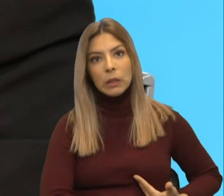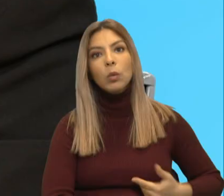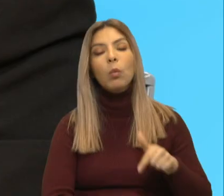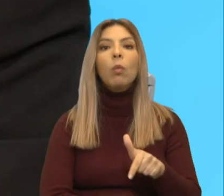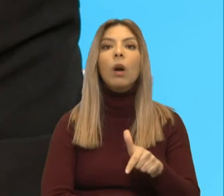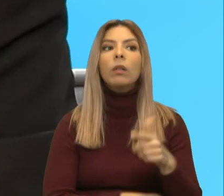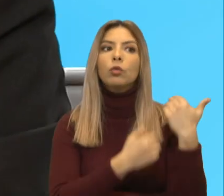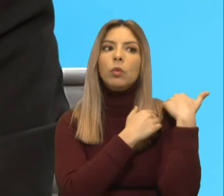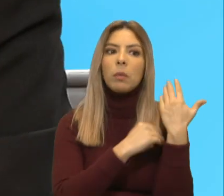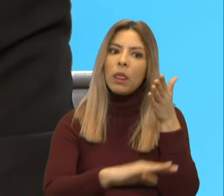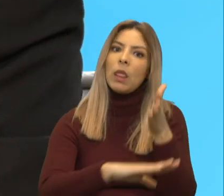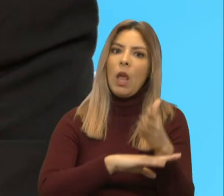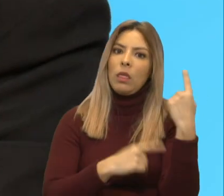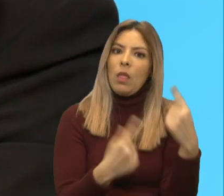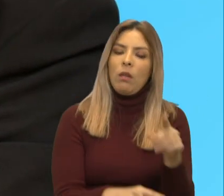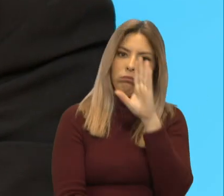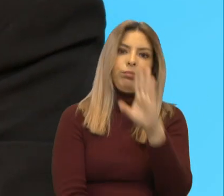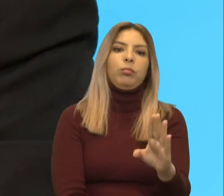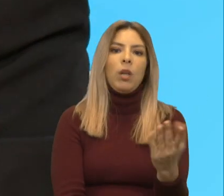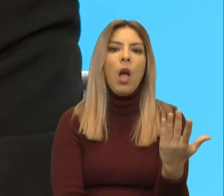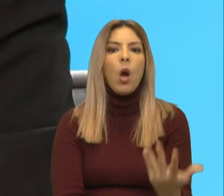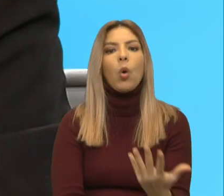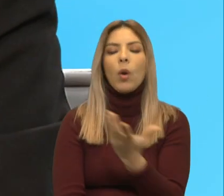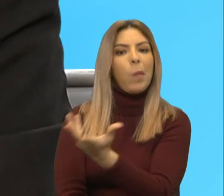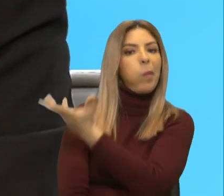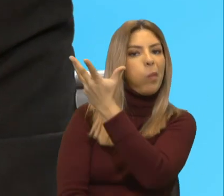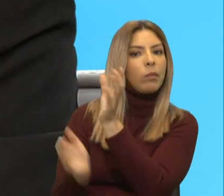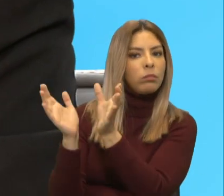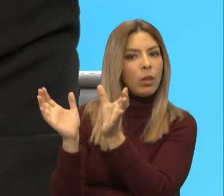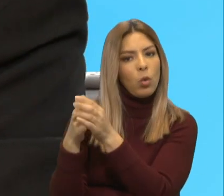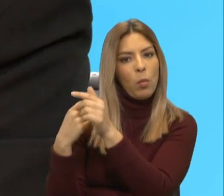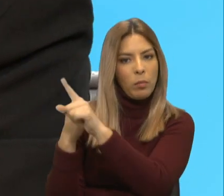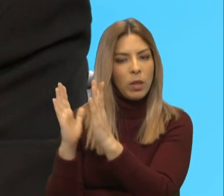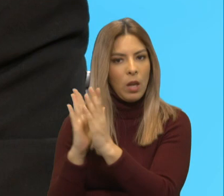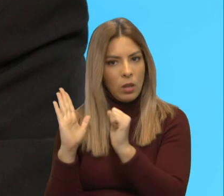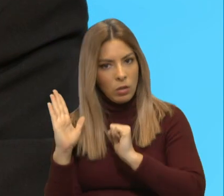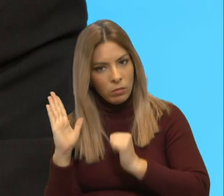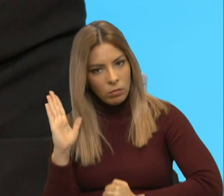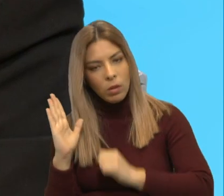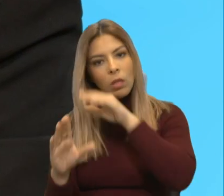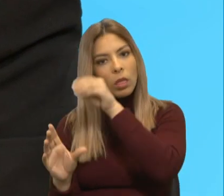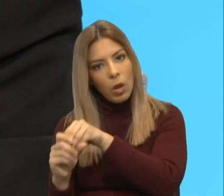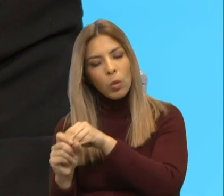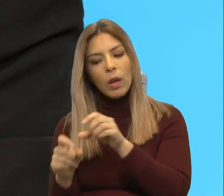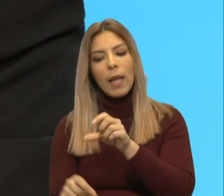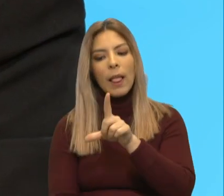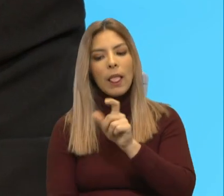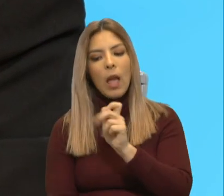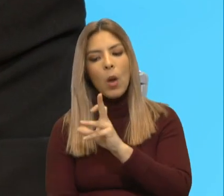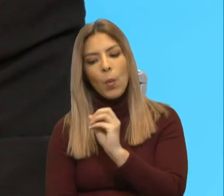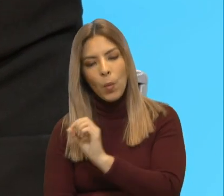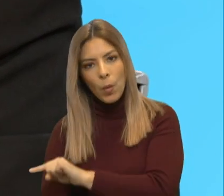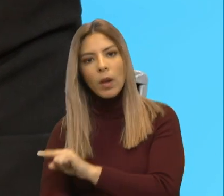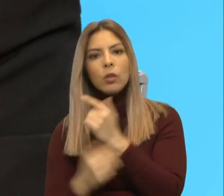responsabilidade direta, hoje já são o clero diocesano, os locais que têm a responsabilidade.